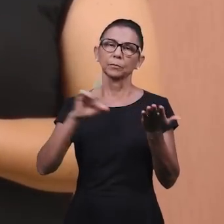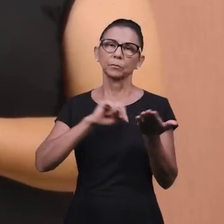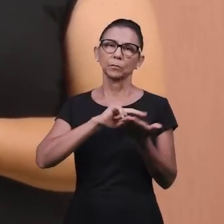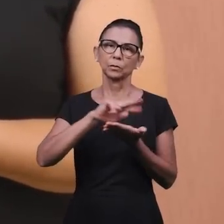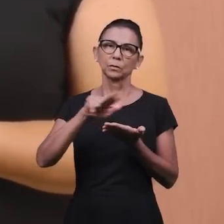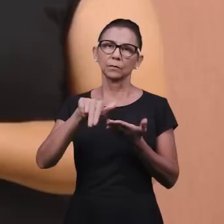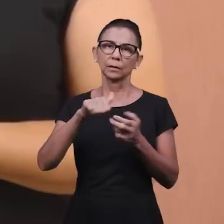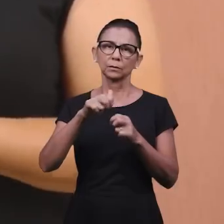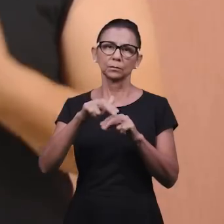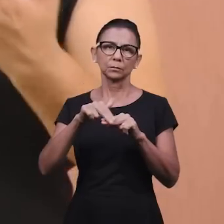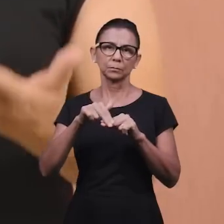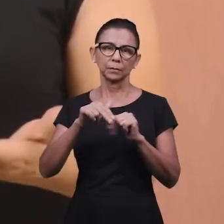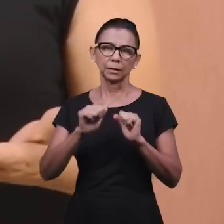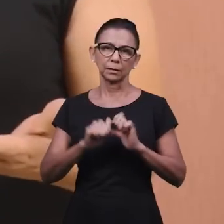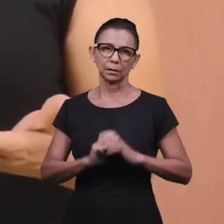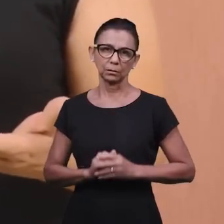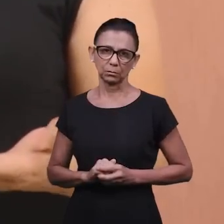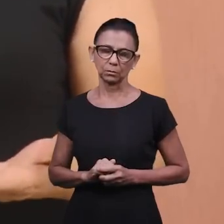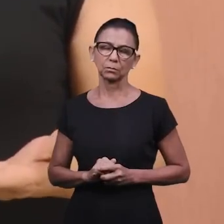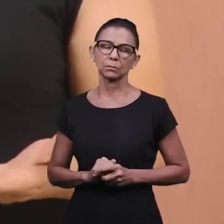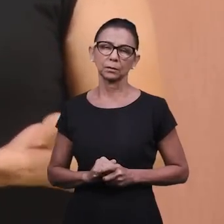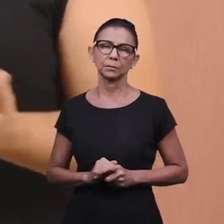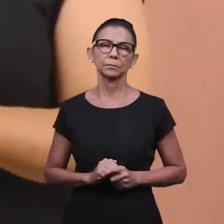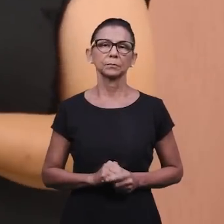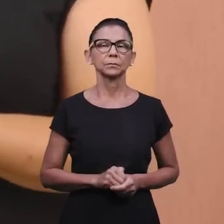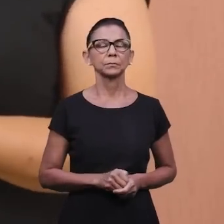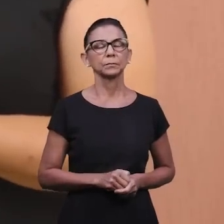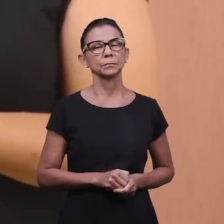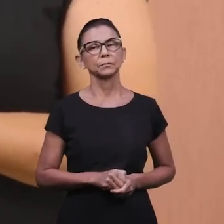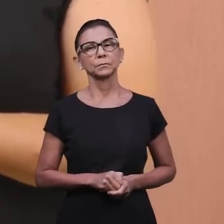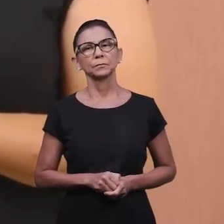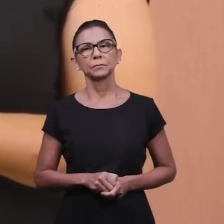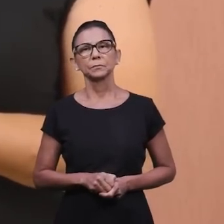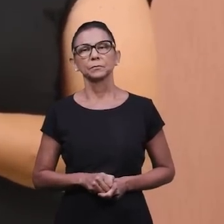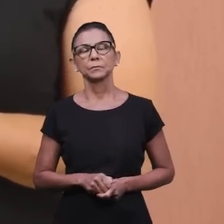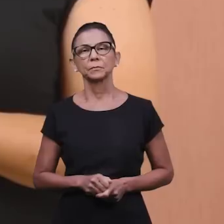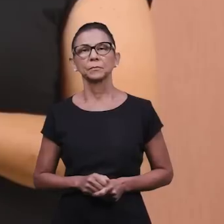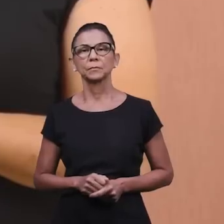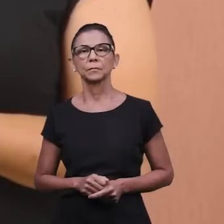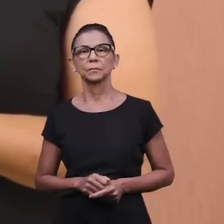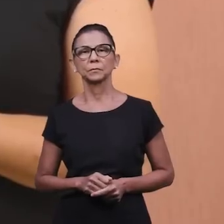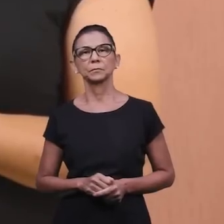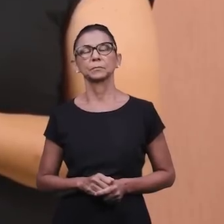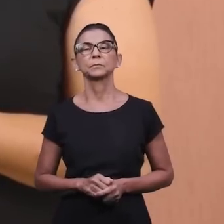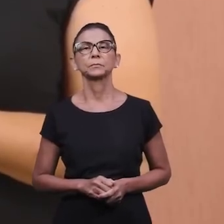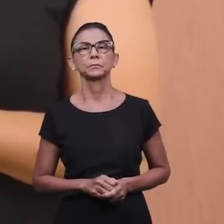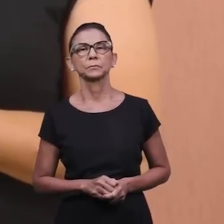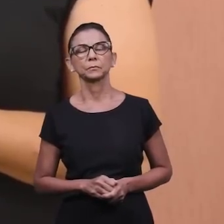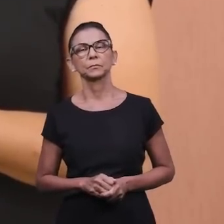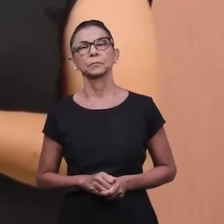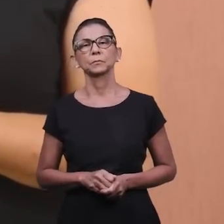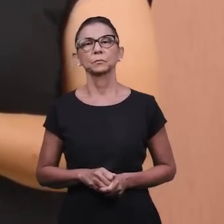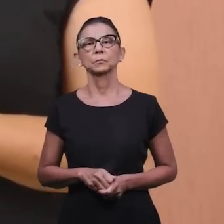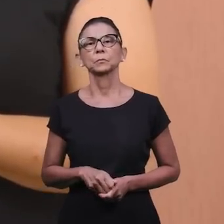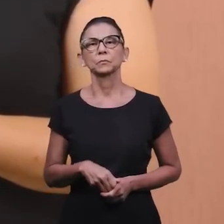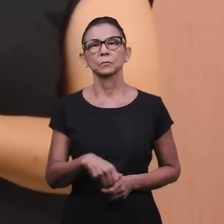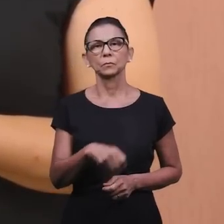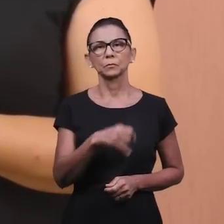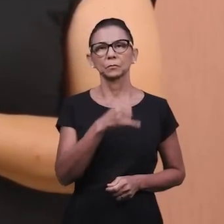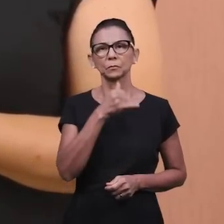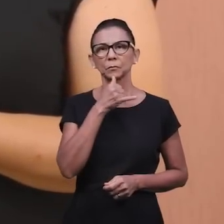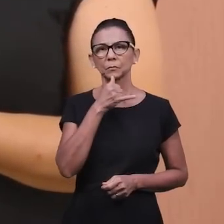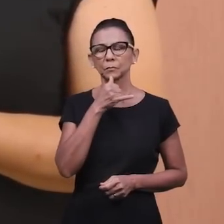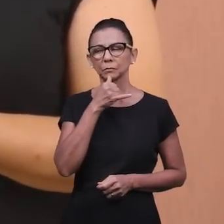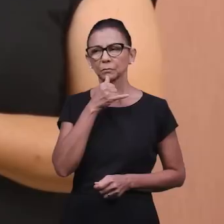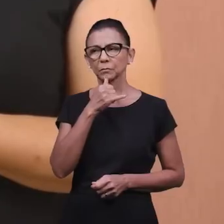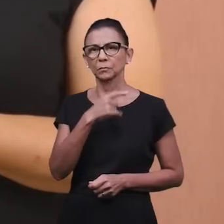diversos outros meios. Não só o obreiro falando. Por exemplo, eu estou no culto junto com você, Rosana. O pastor fala alguma coisa, eu não